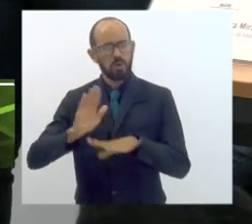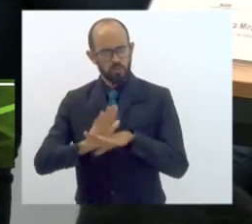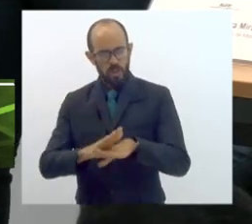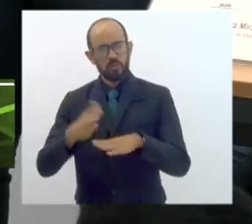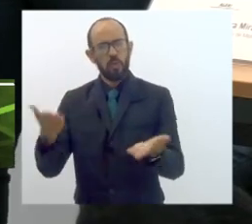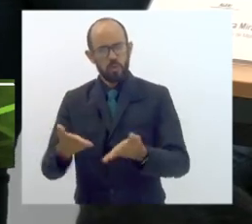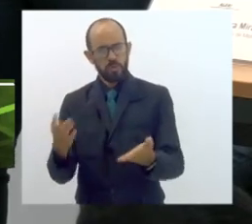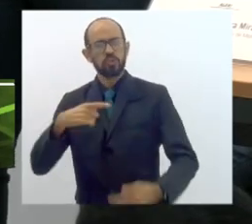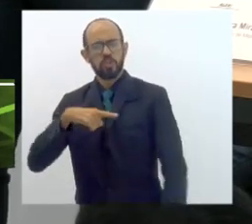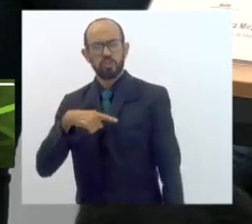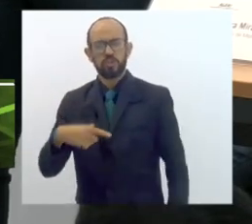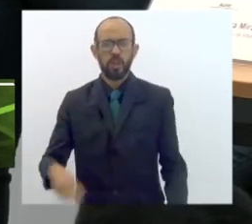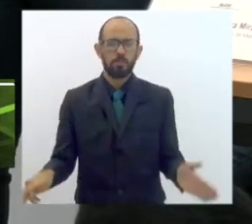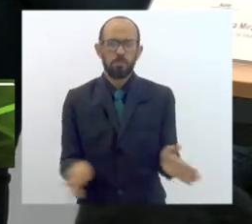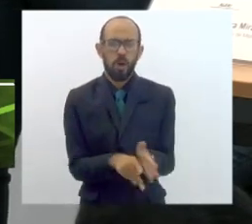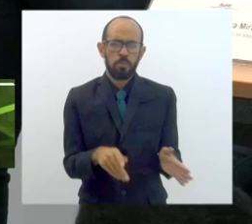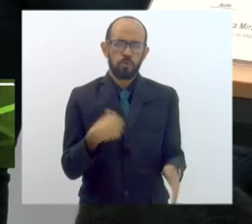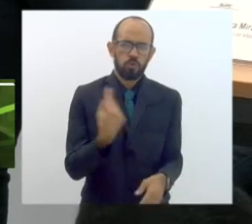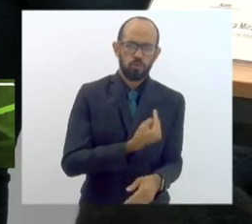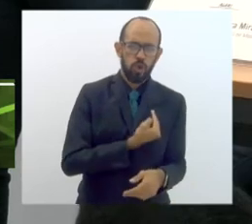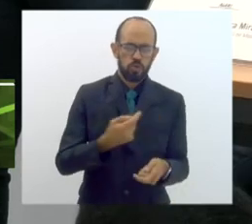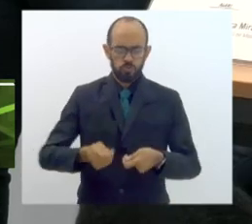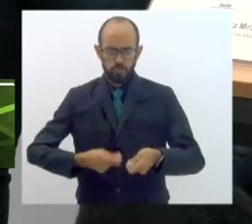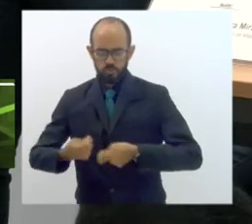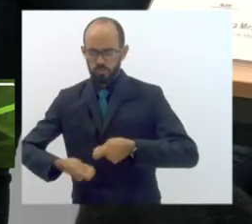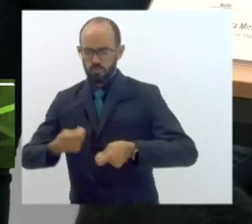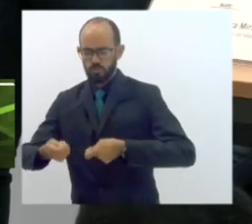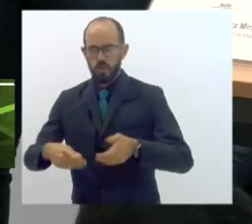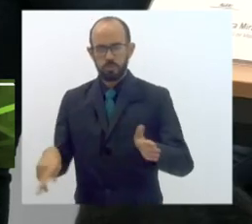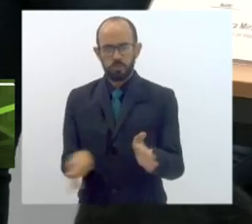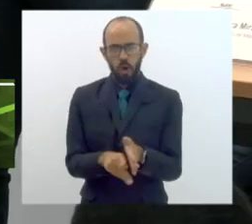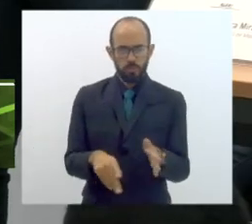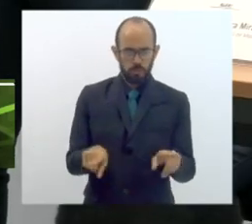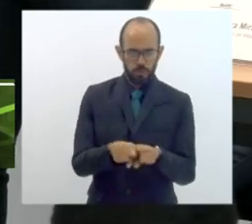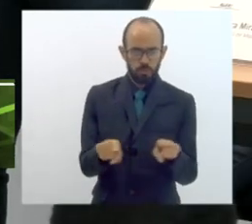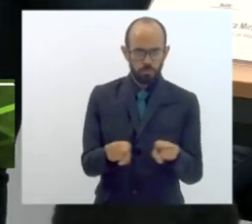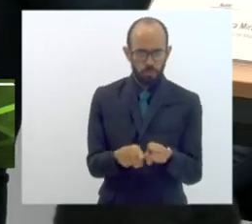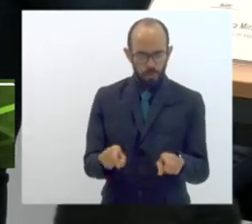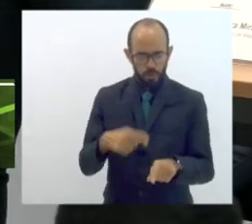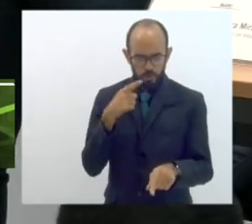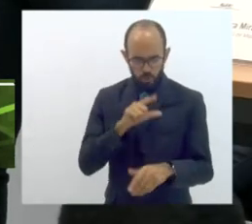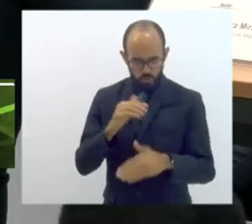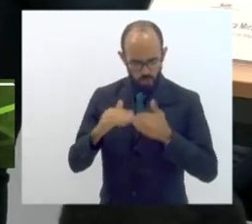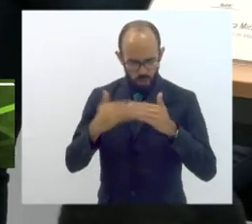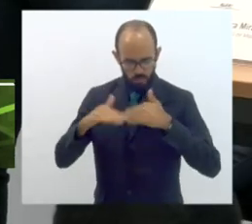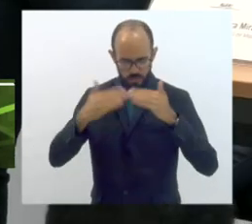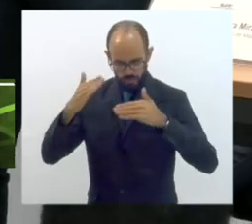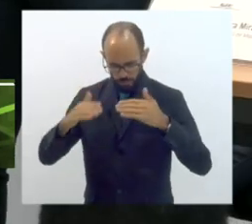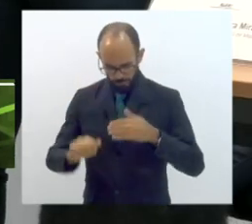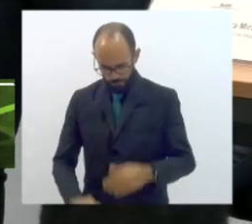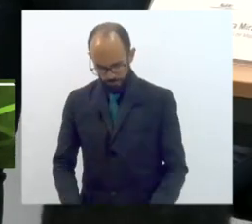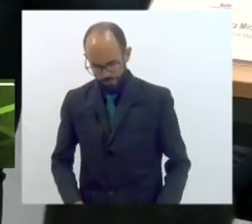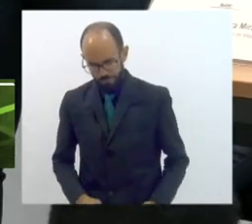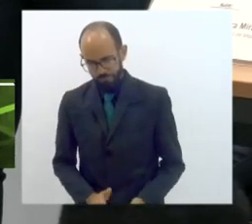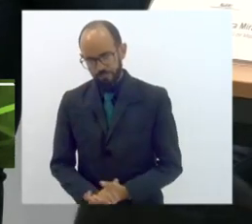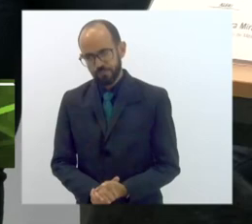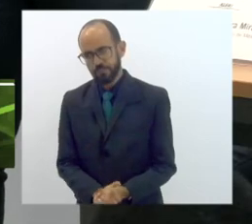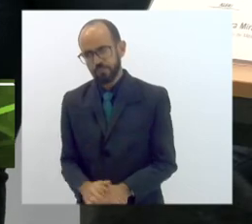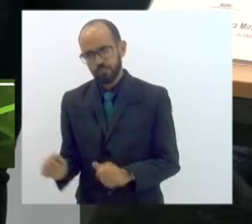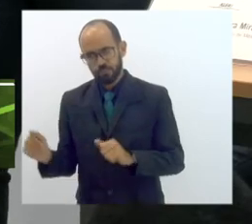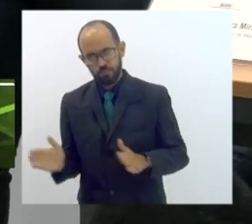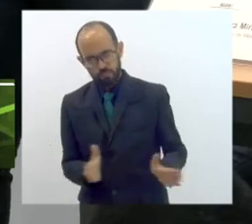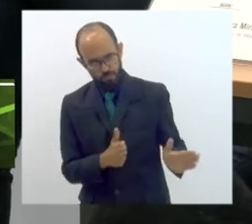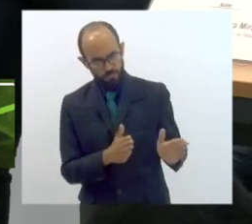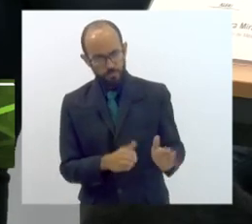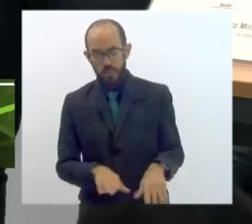gente tem um procurador. E isso foi de suma importância para a gente poder caminhar nos processos de trabalho nosso. Pode passar, por favor? Ali